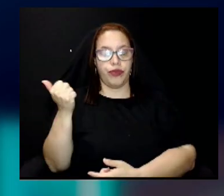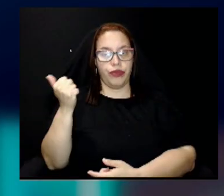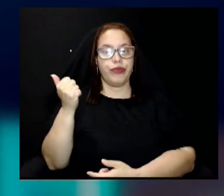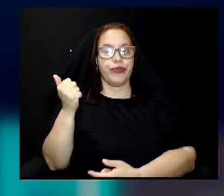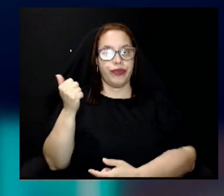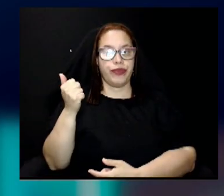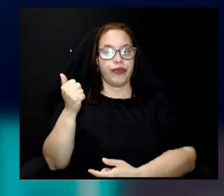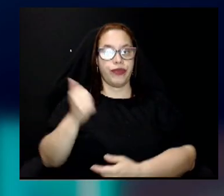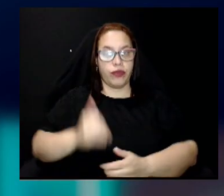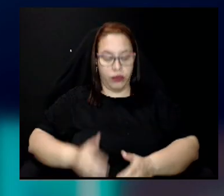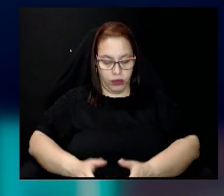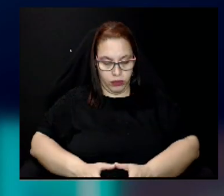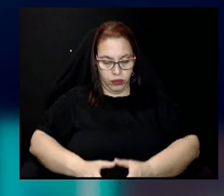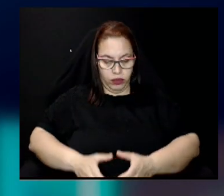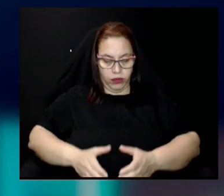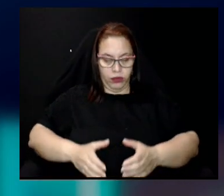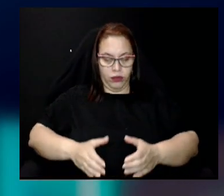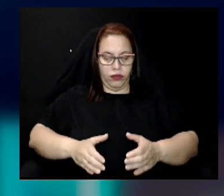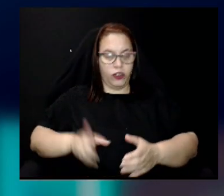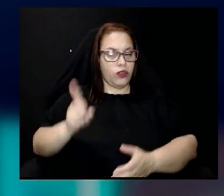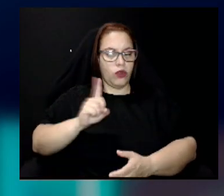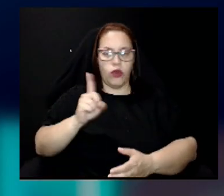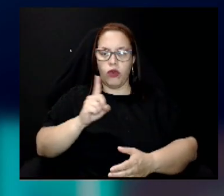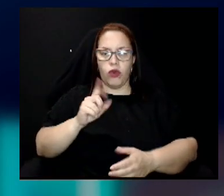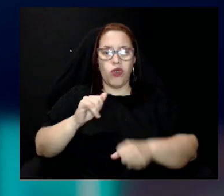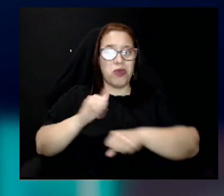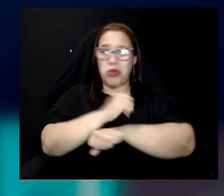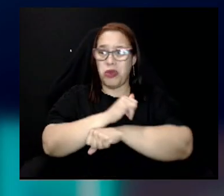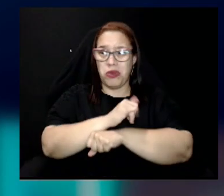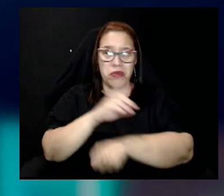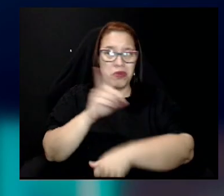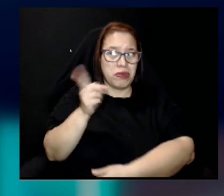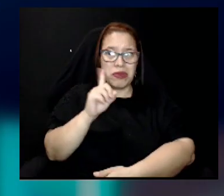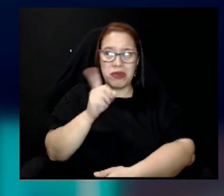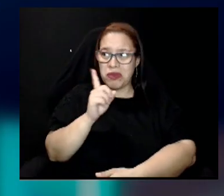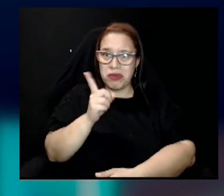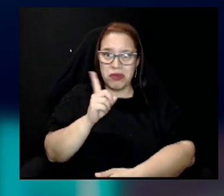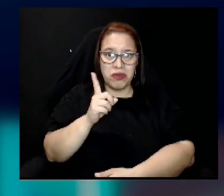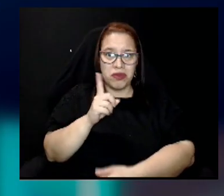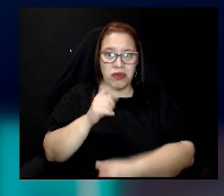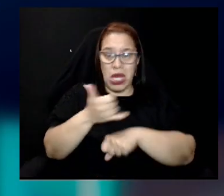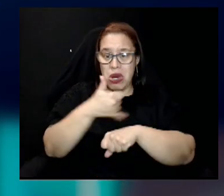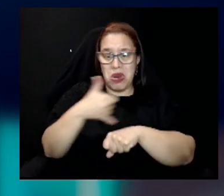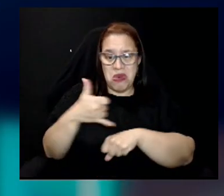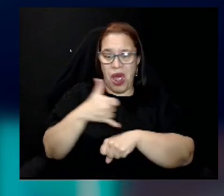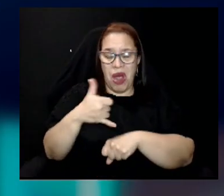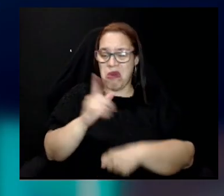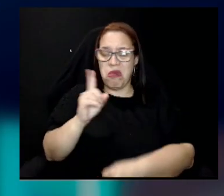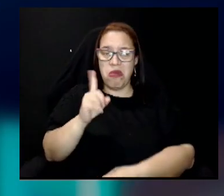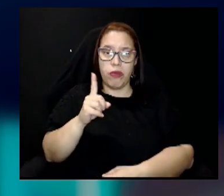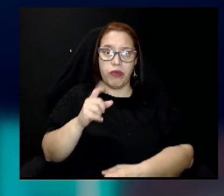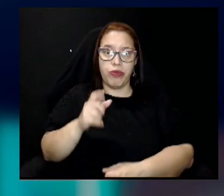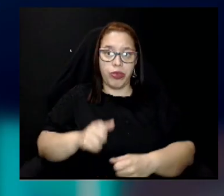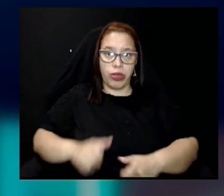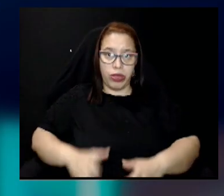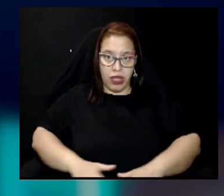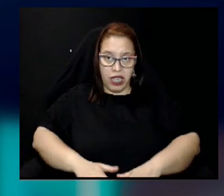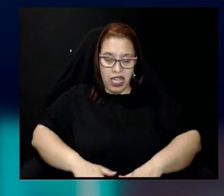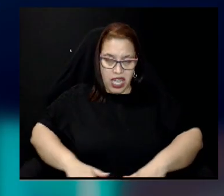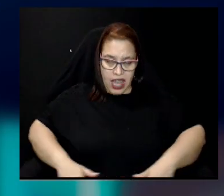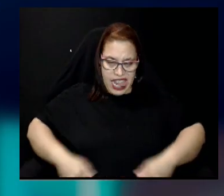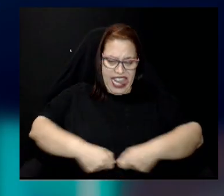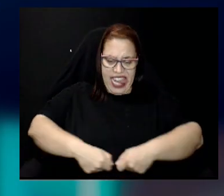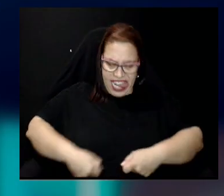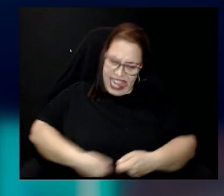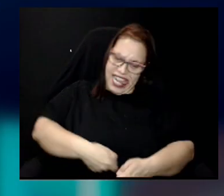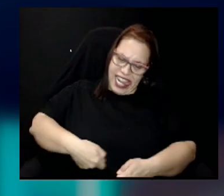está um pouquinho maior e não é por essa causa. Então, a gente sempre tem que lembrar aquela calça que começa a não fechar, você ter um aumento